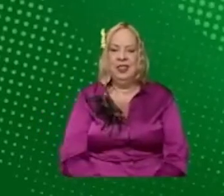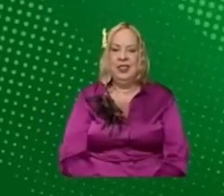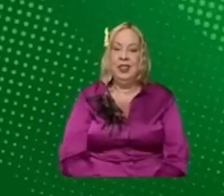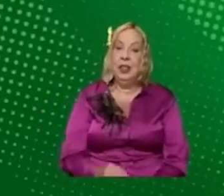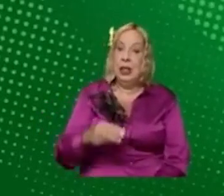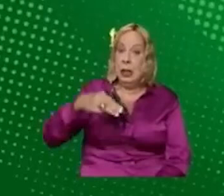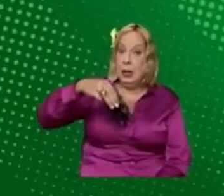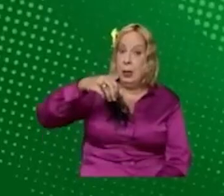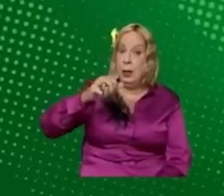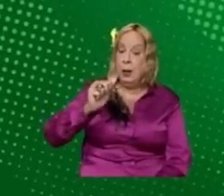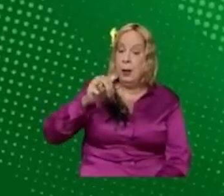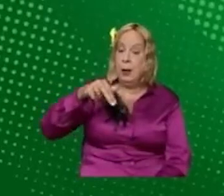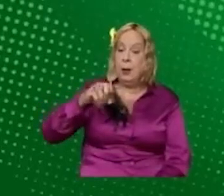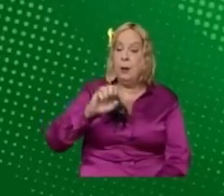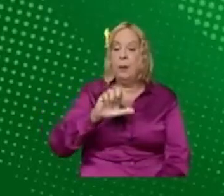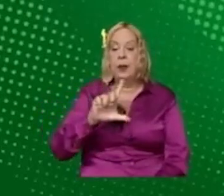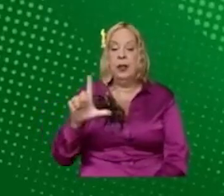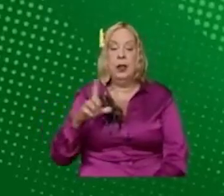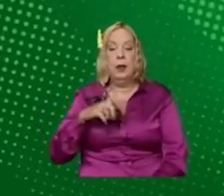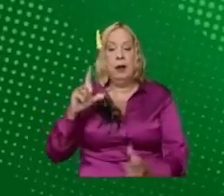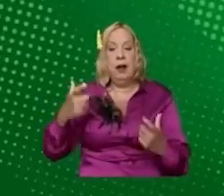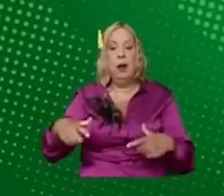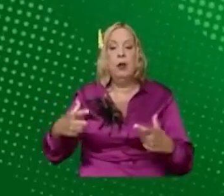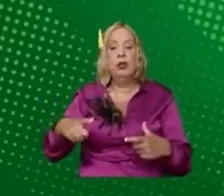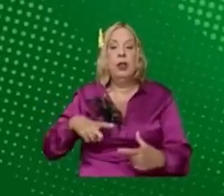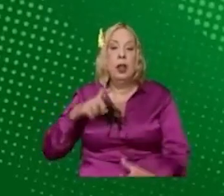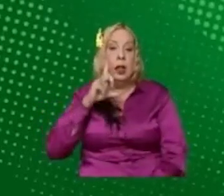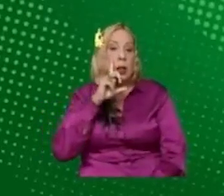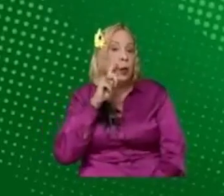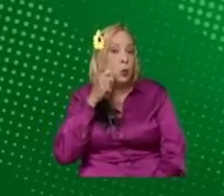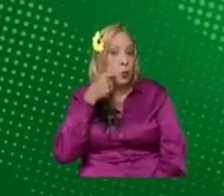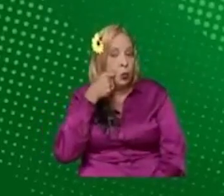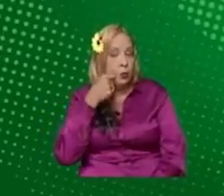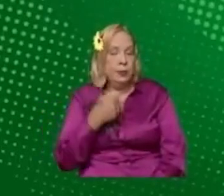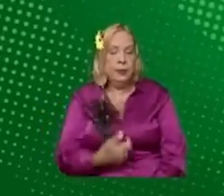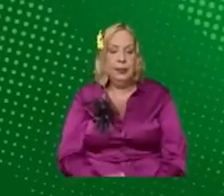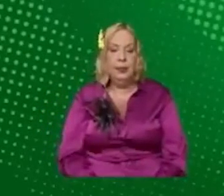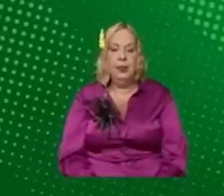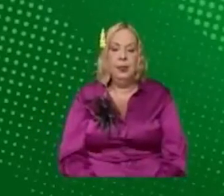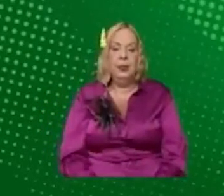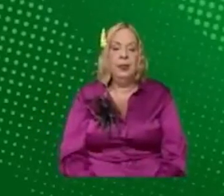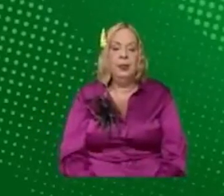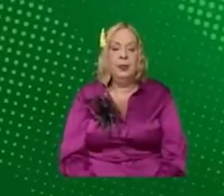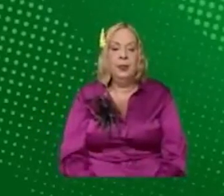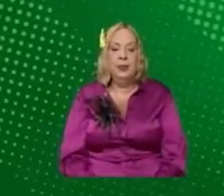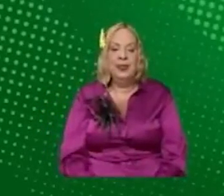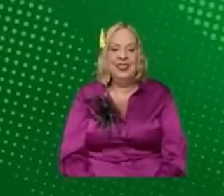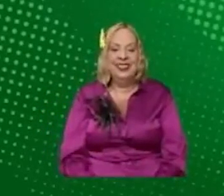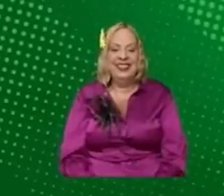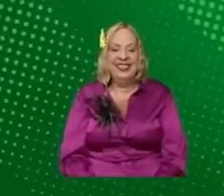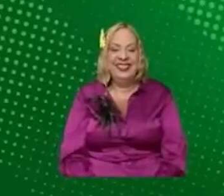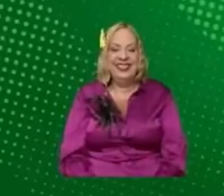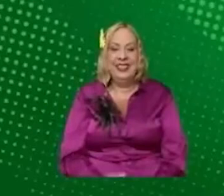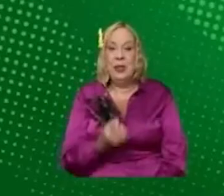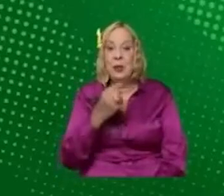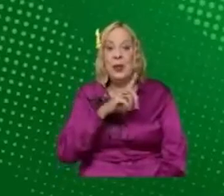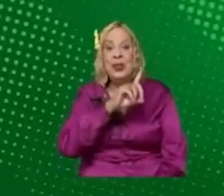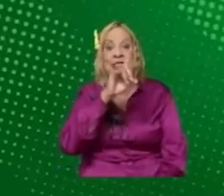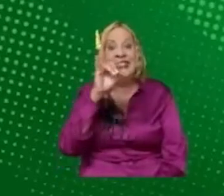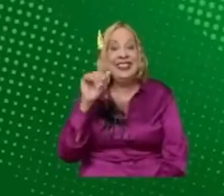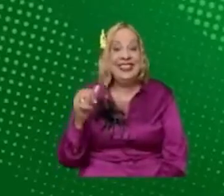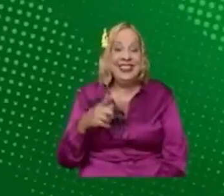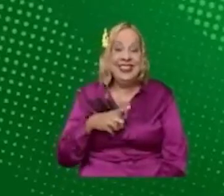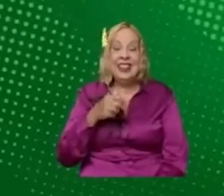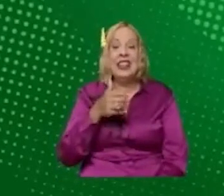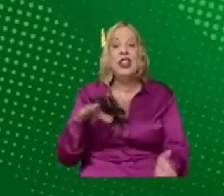041954, Manuel é de Aracaju, é isso, São José, o bairro, R$500 pra você, bom dia pra